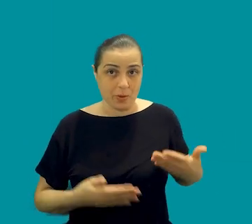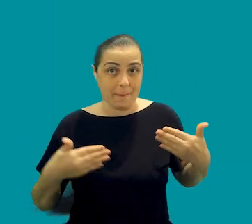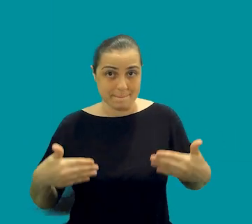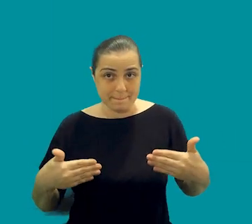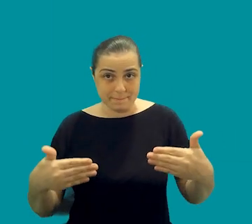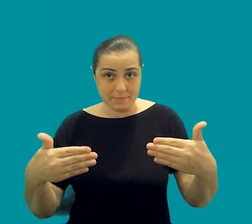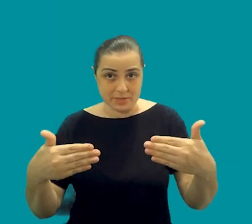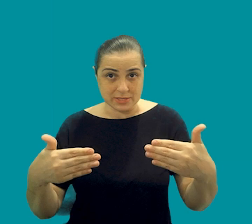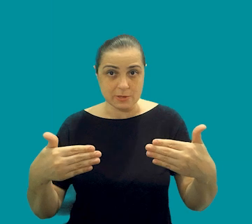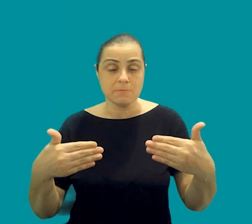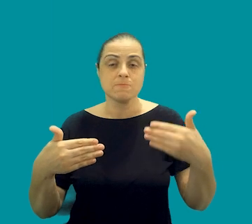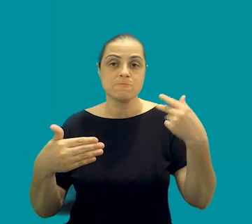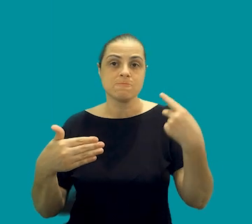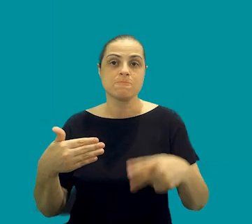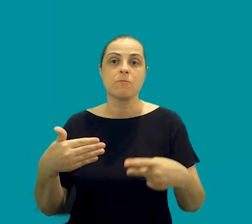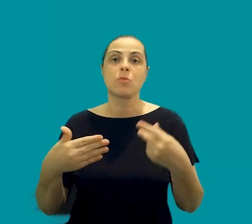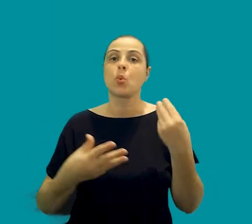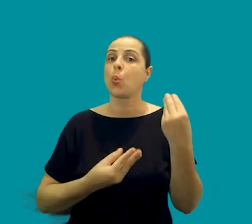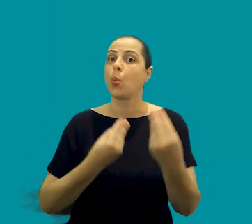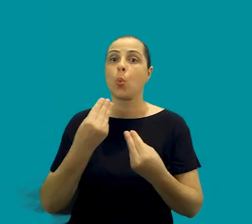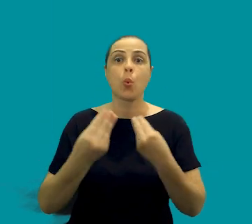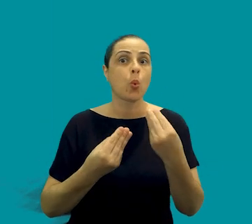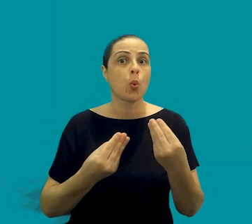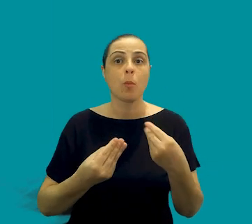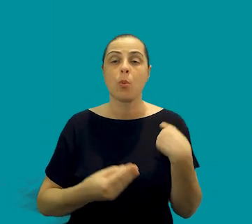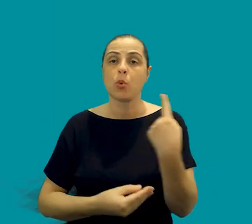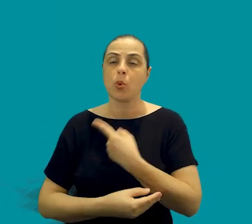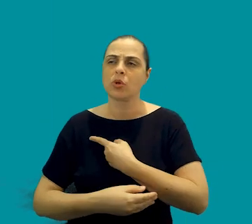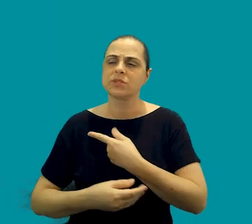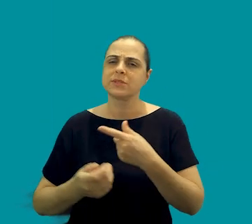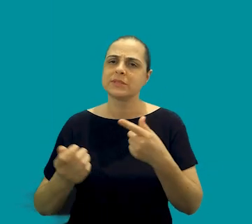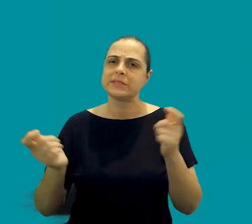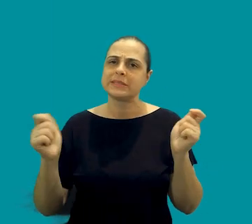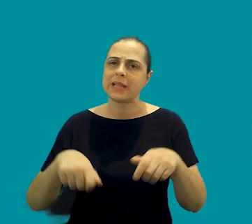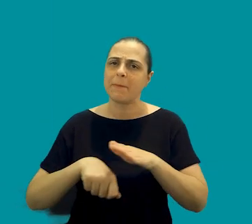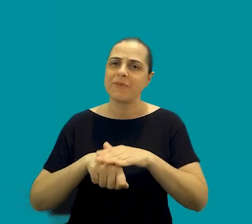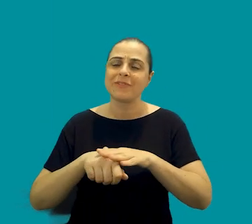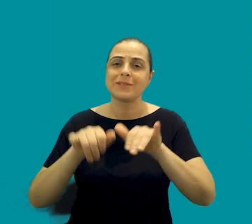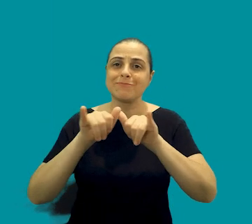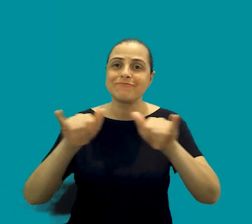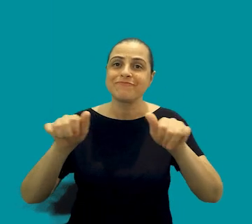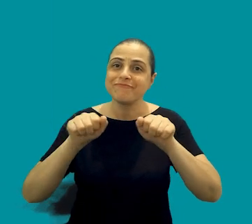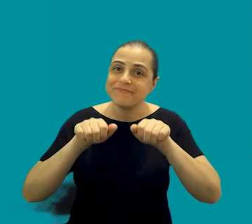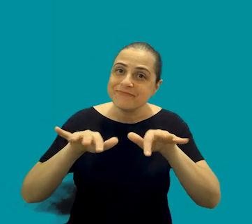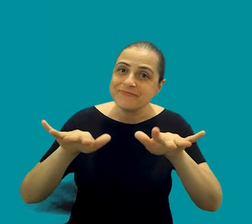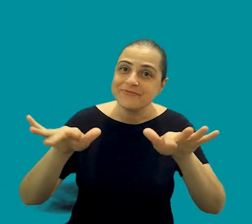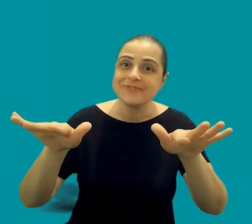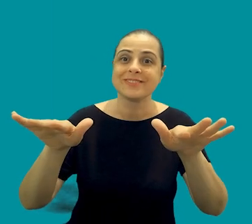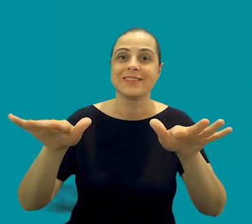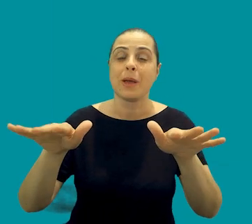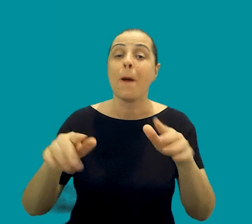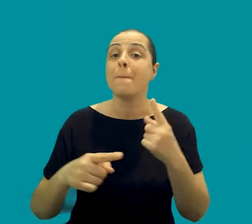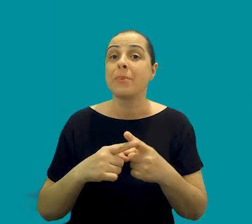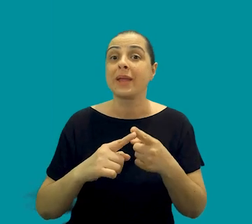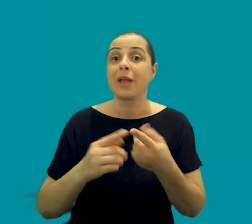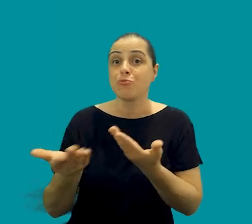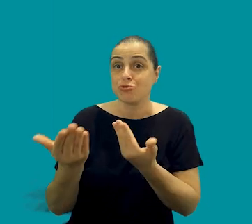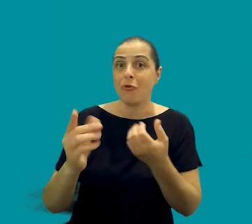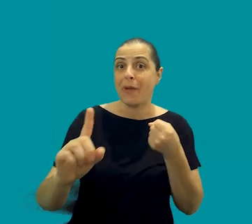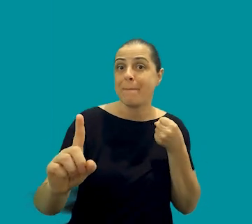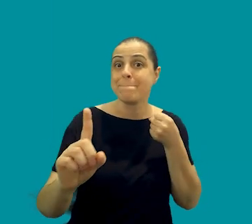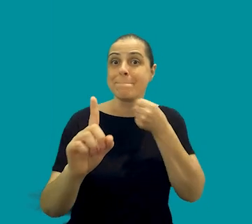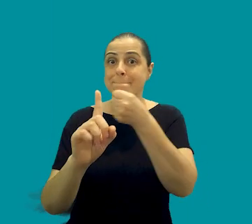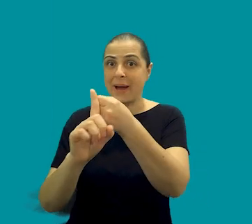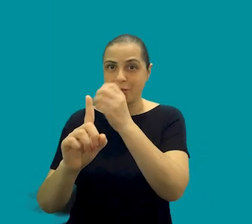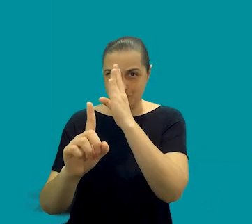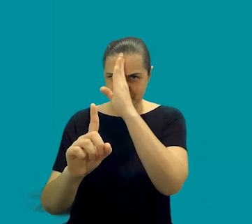aí pensando na perspectiva de como a gente dissemina a importância de iniciativas como essa, quais são os grandes impactos na vida